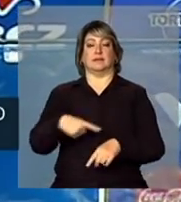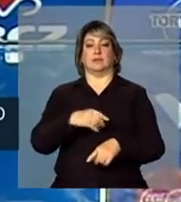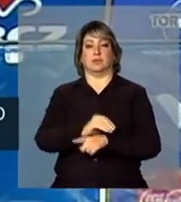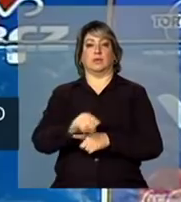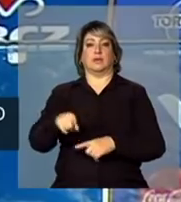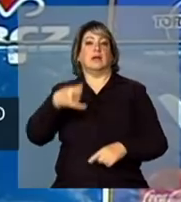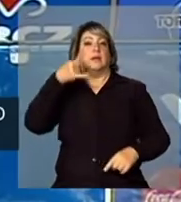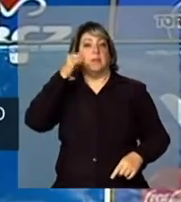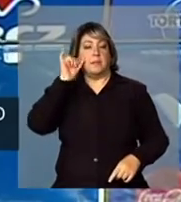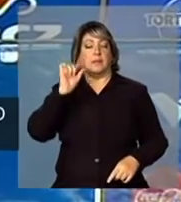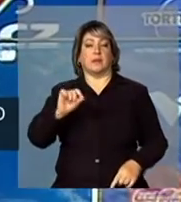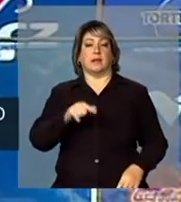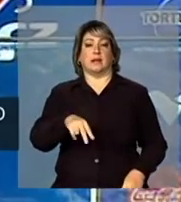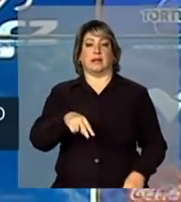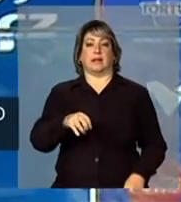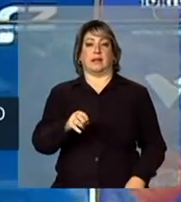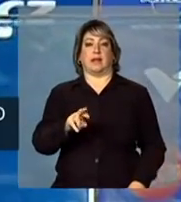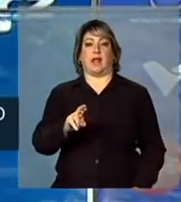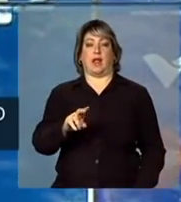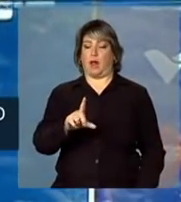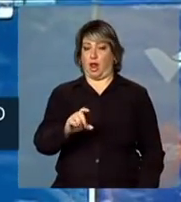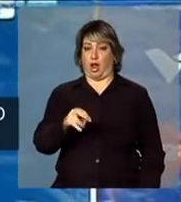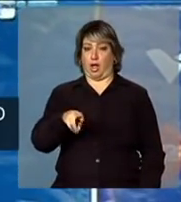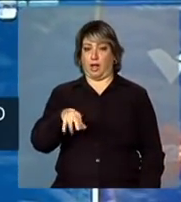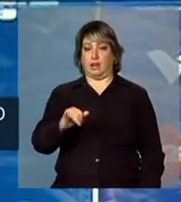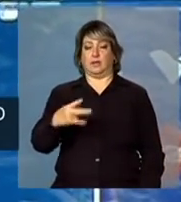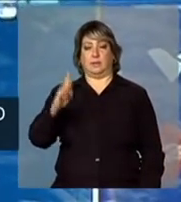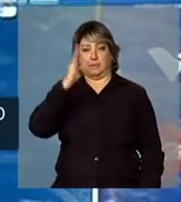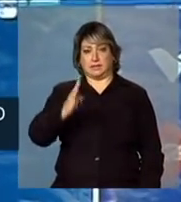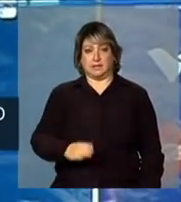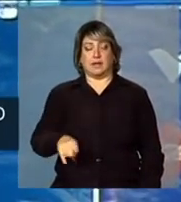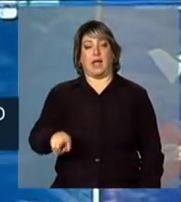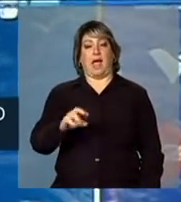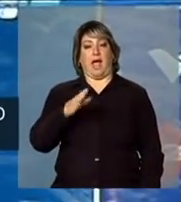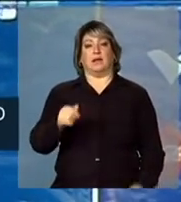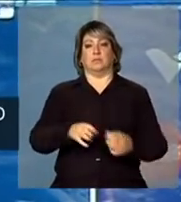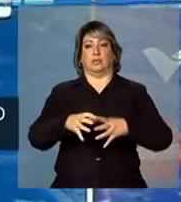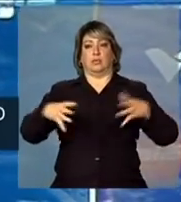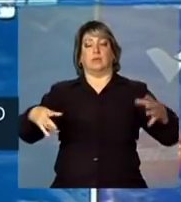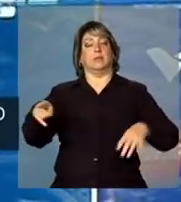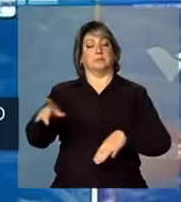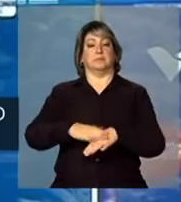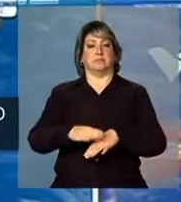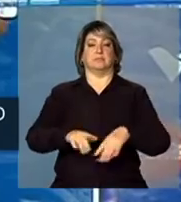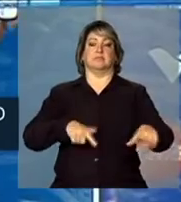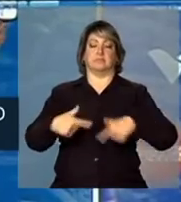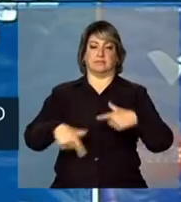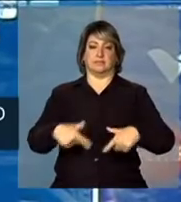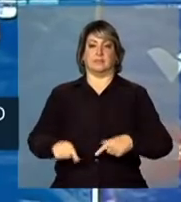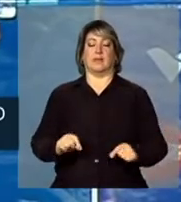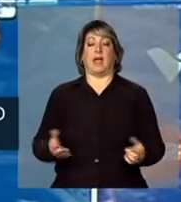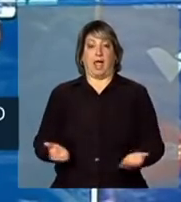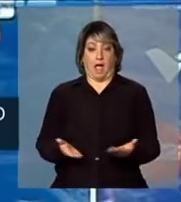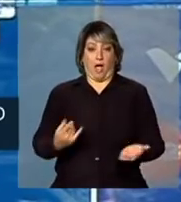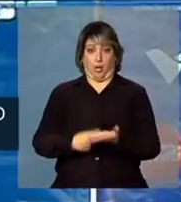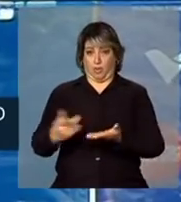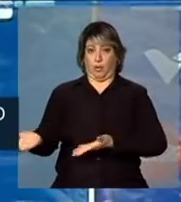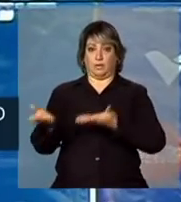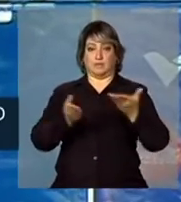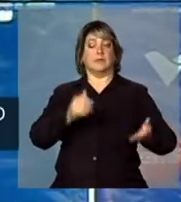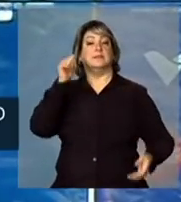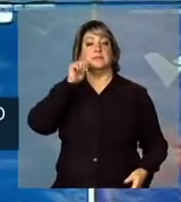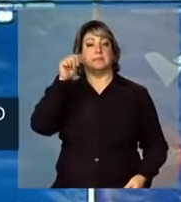Brasil, contribuiu significativamente para a promoção da raça em todo o Brasil. Convidamos agora a